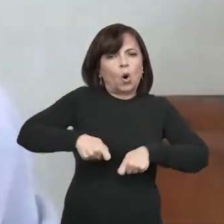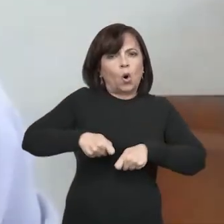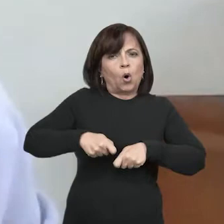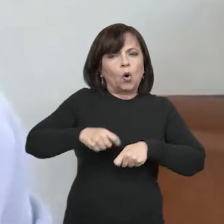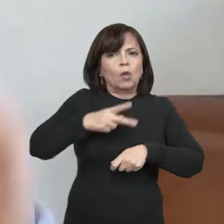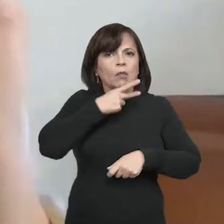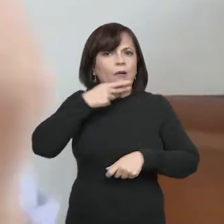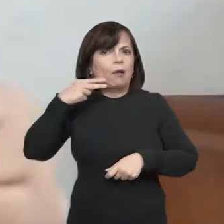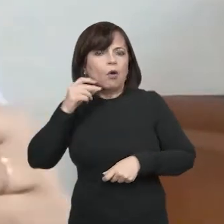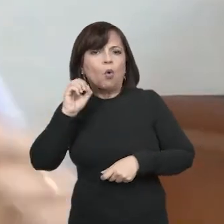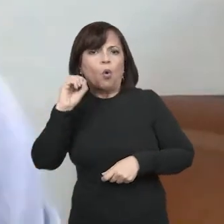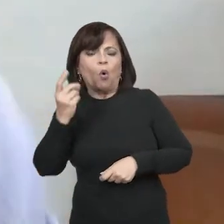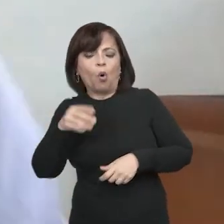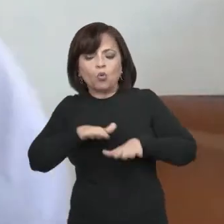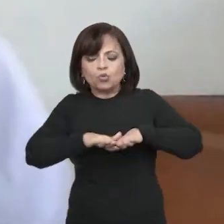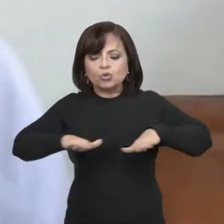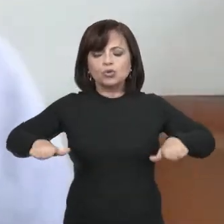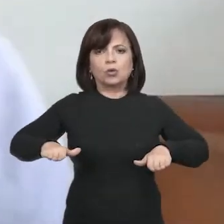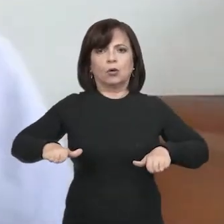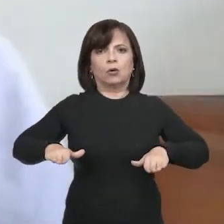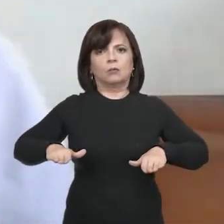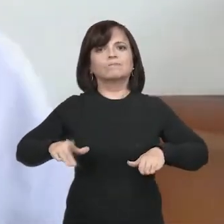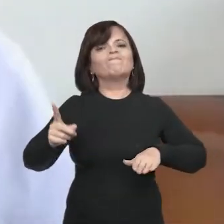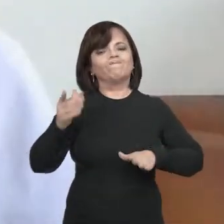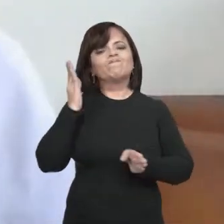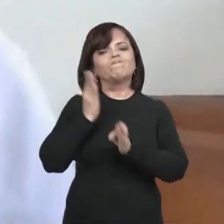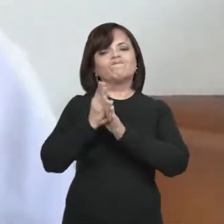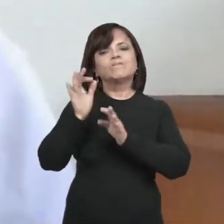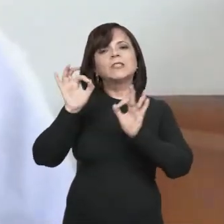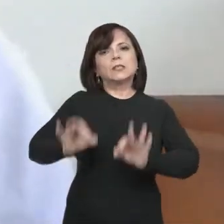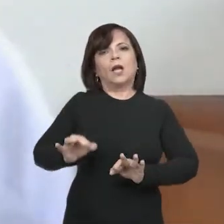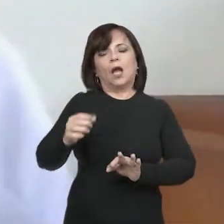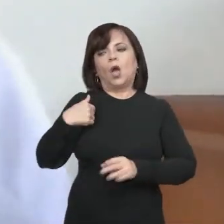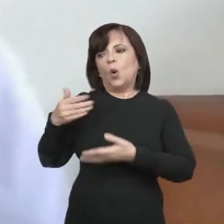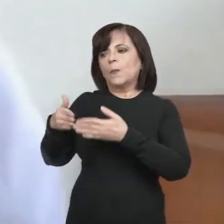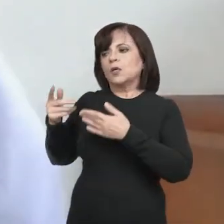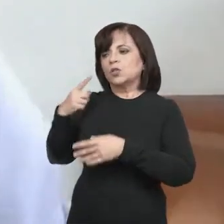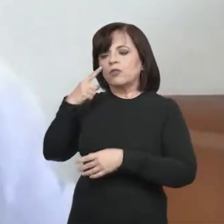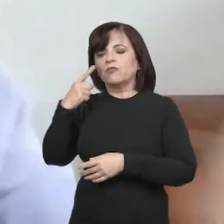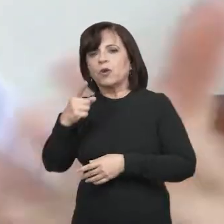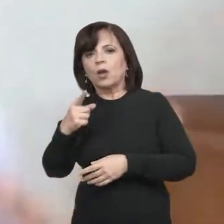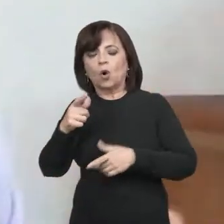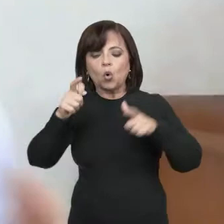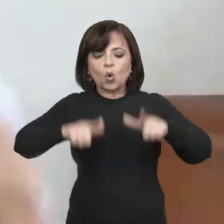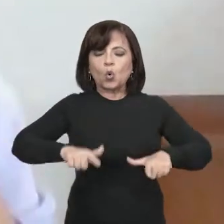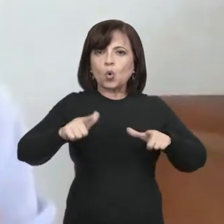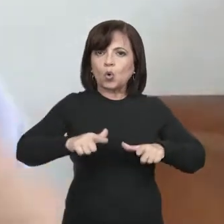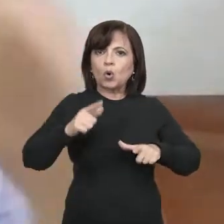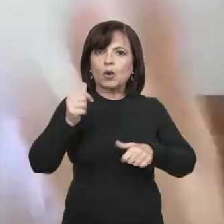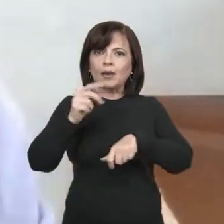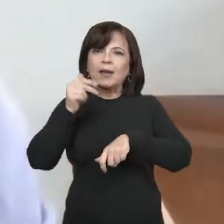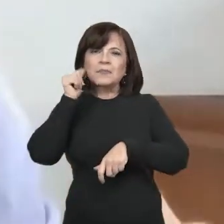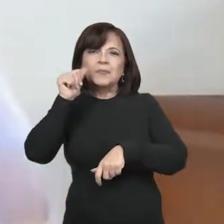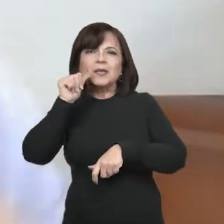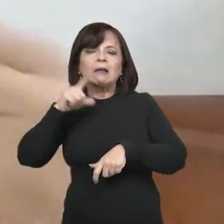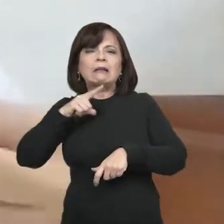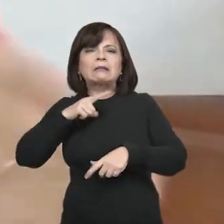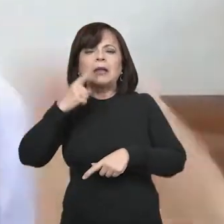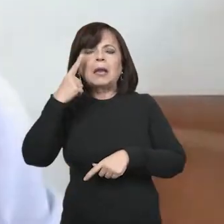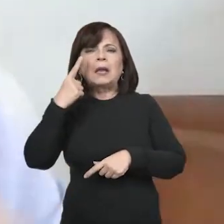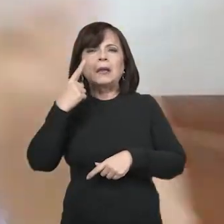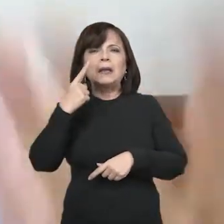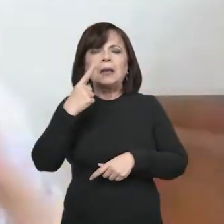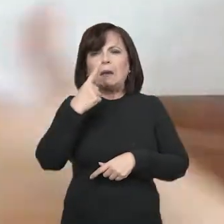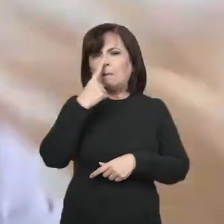chão do quarto. E isso ficou atestado pela perícia de local do crime que eu pedi para o perito, que narrou que o local onde a menina dormia